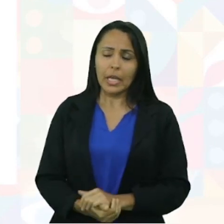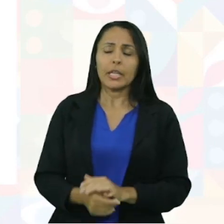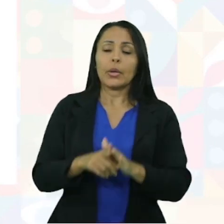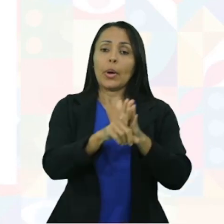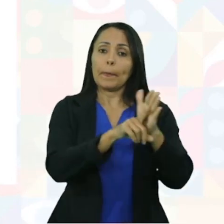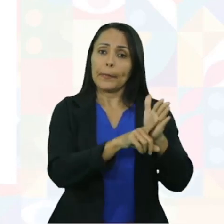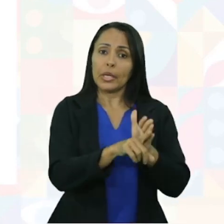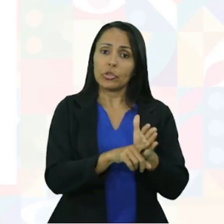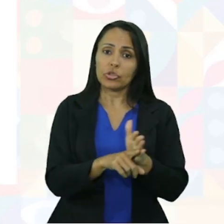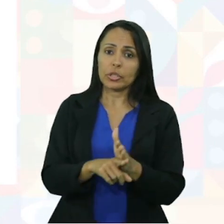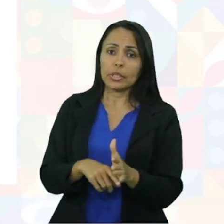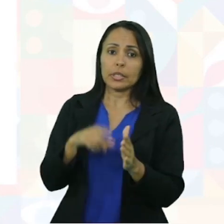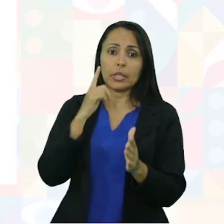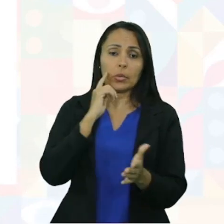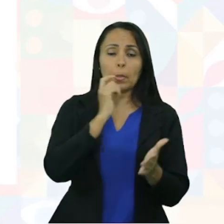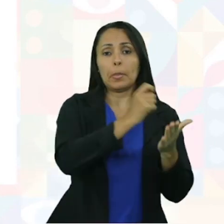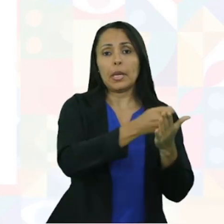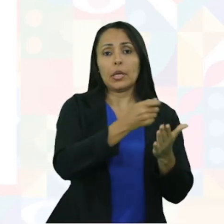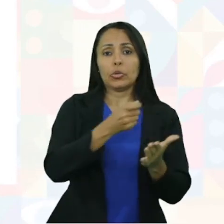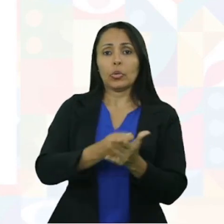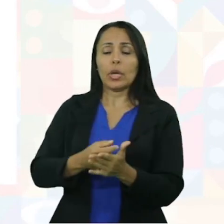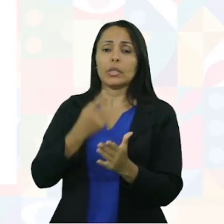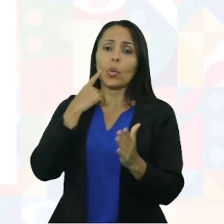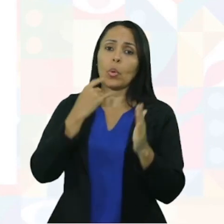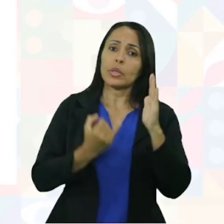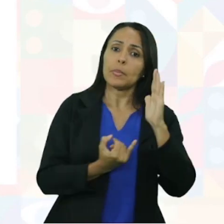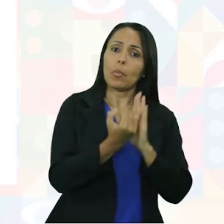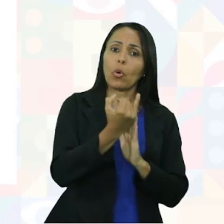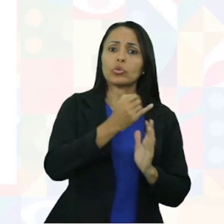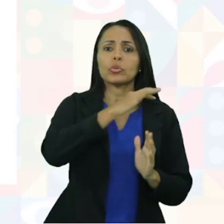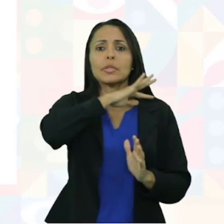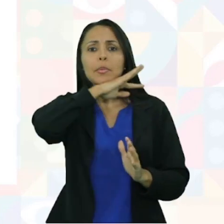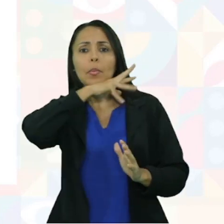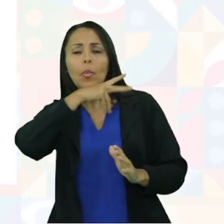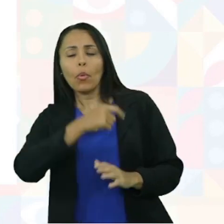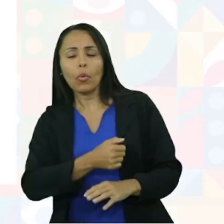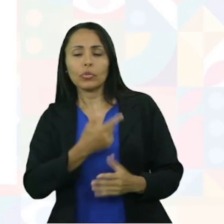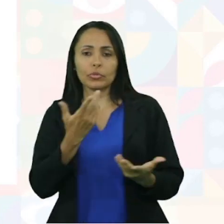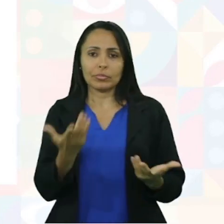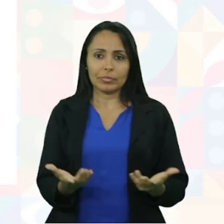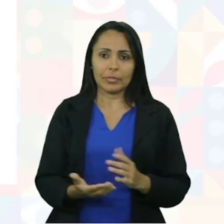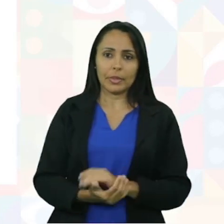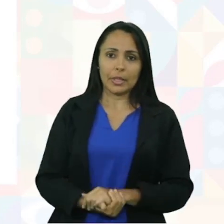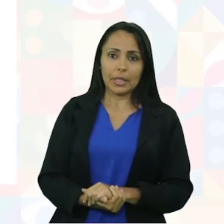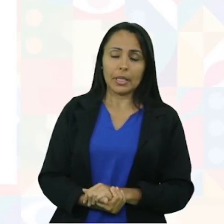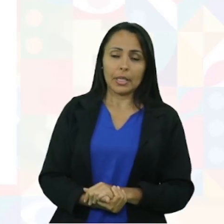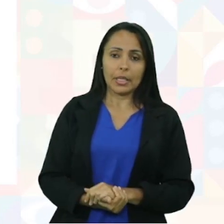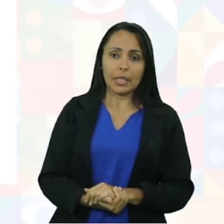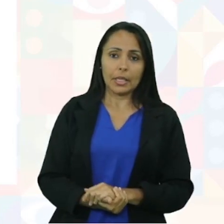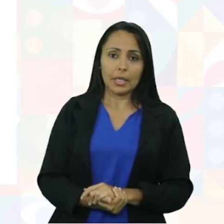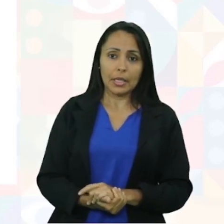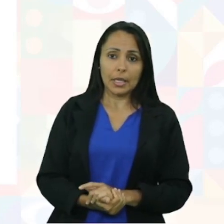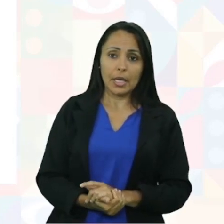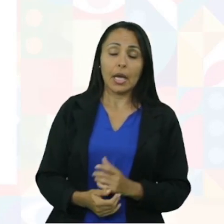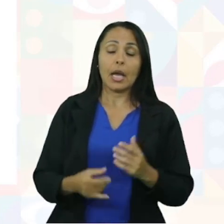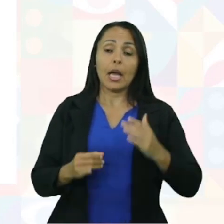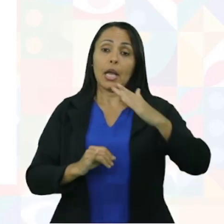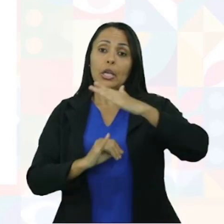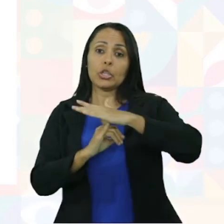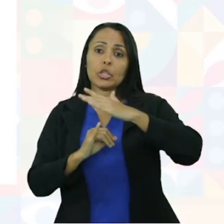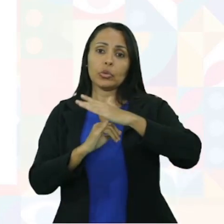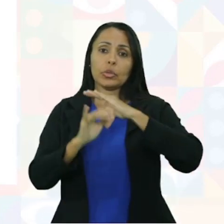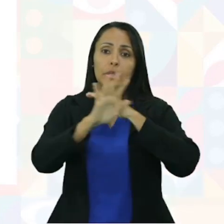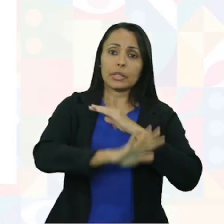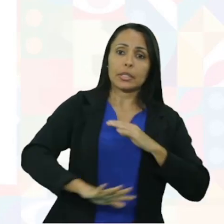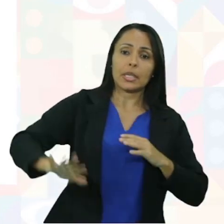cópia dos recolhimentos dos impostos, imposto sobre serviço, ISS, imposto relacionado ao Instituto Nacional de Seguro